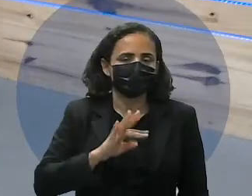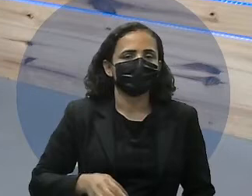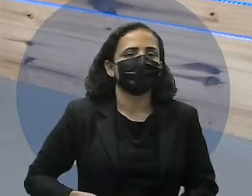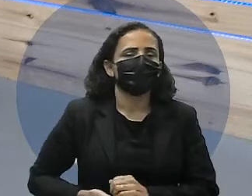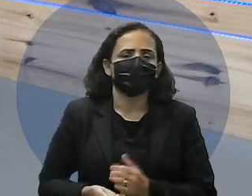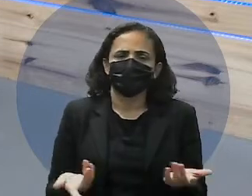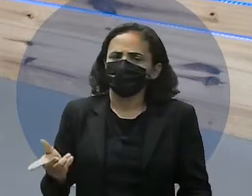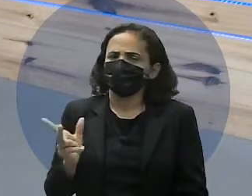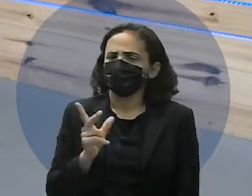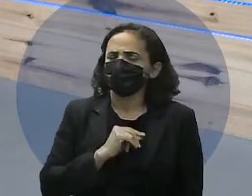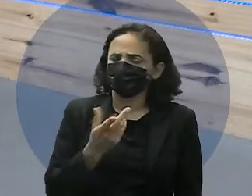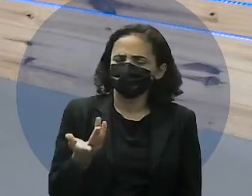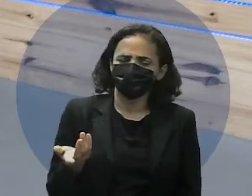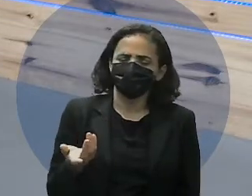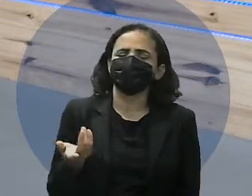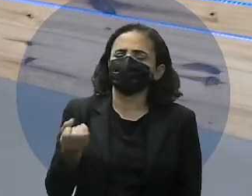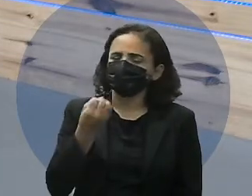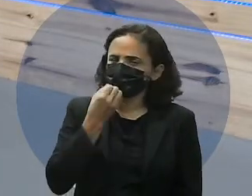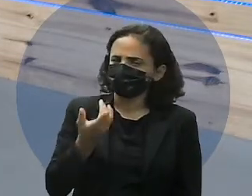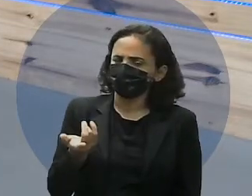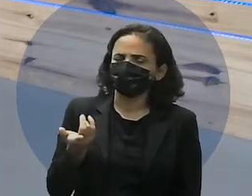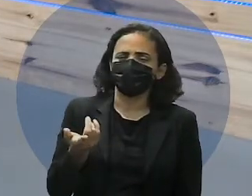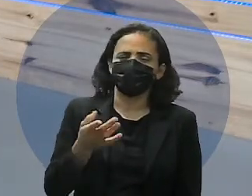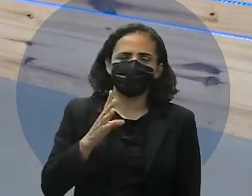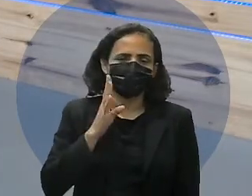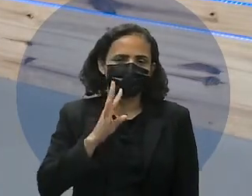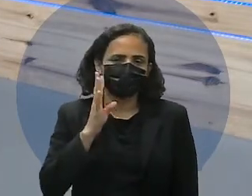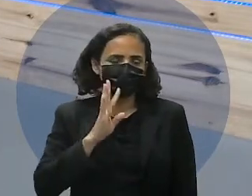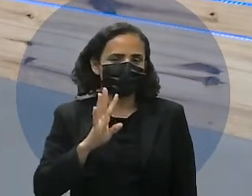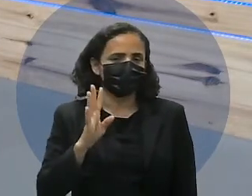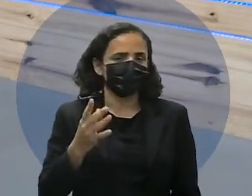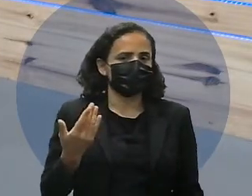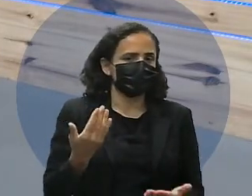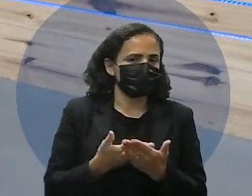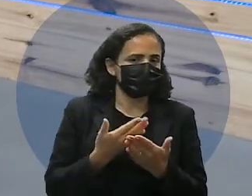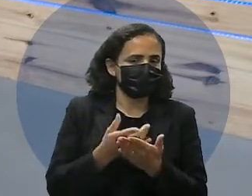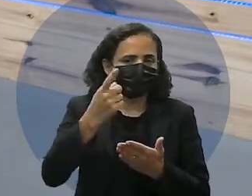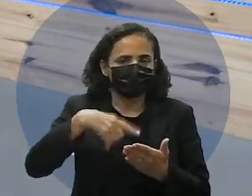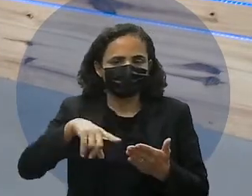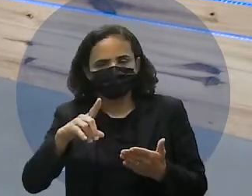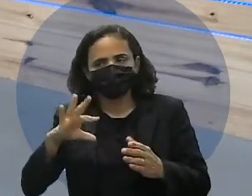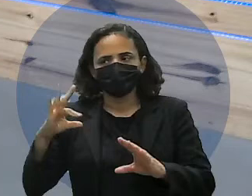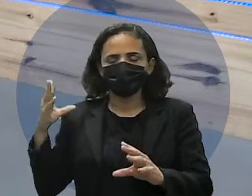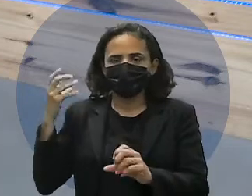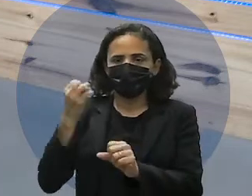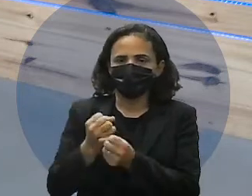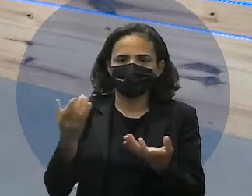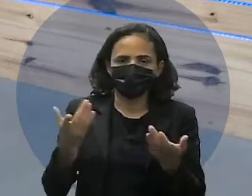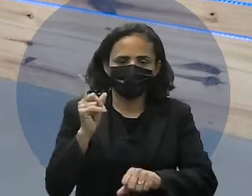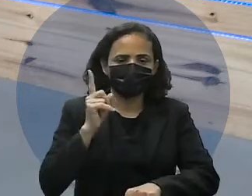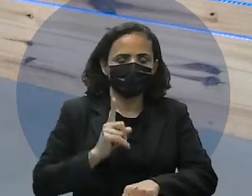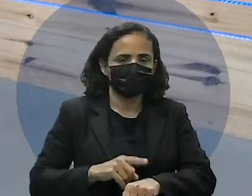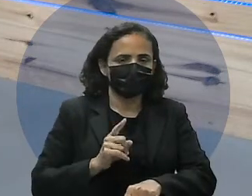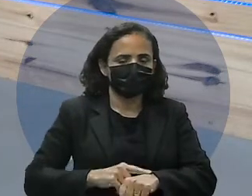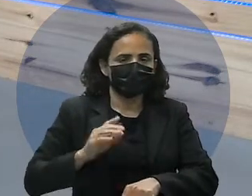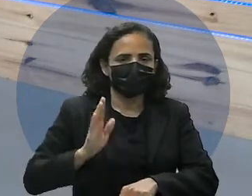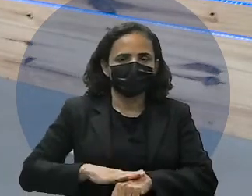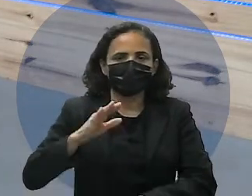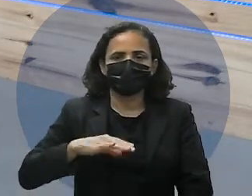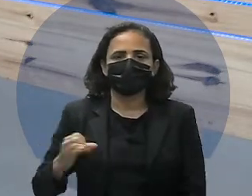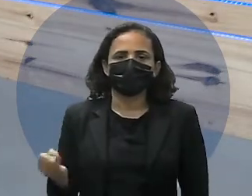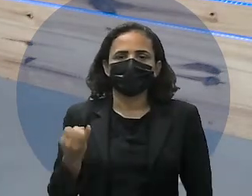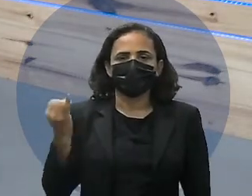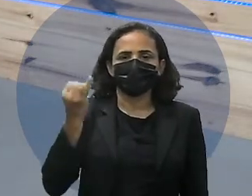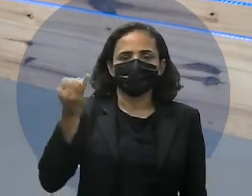Não é massa uma questão como essa? Observe que no momento desse de revisão, é muito mais importante a gente